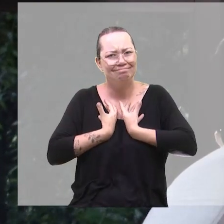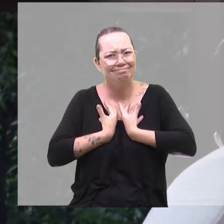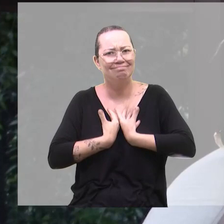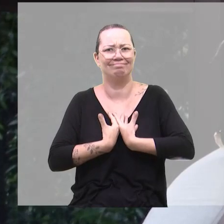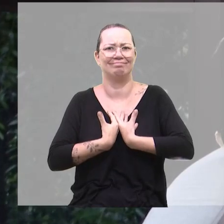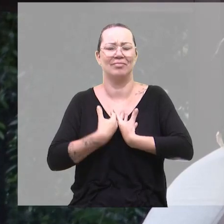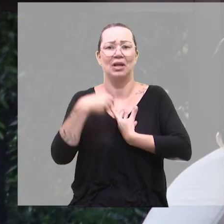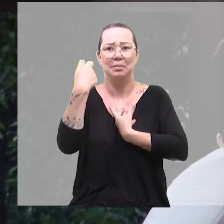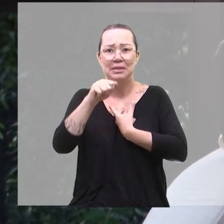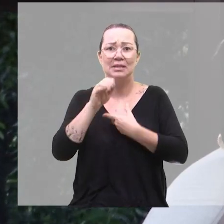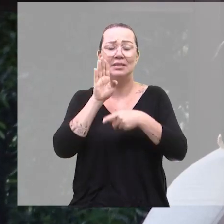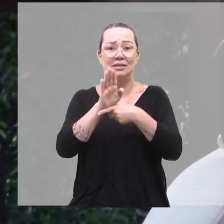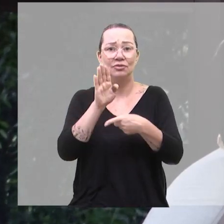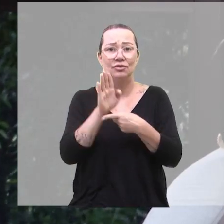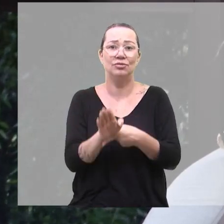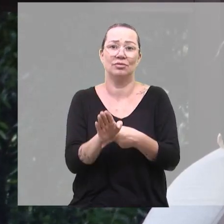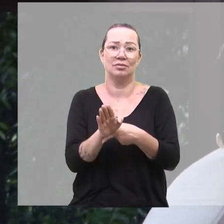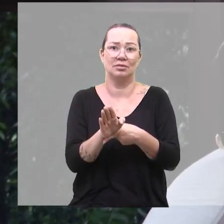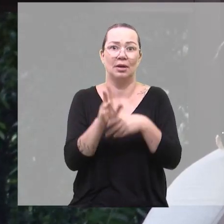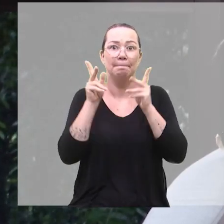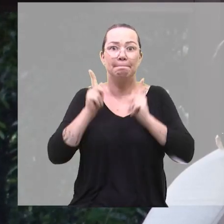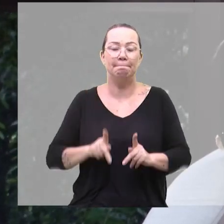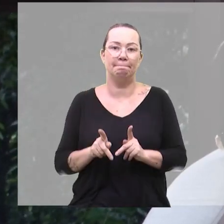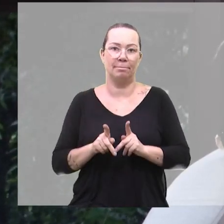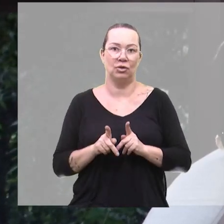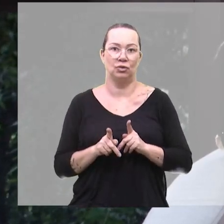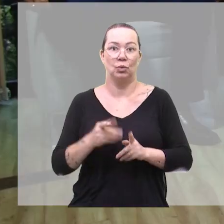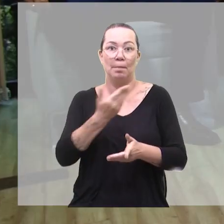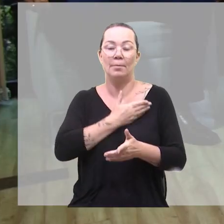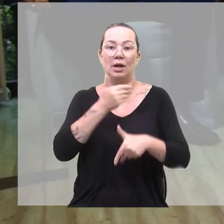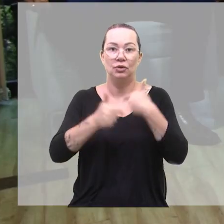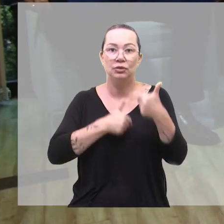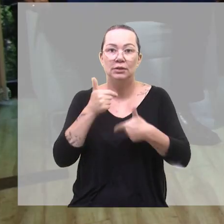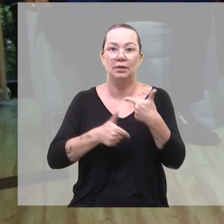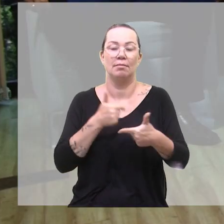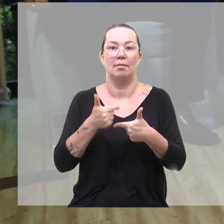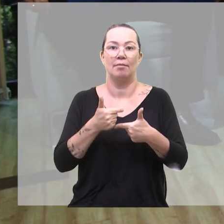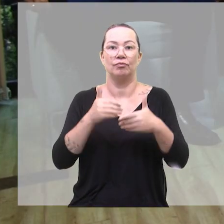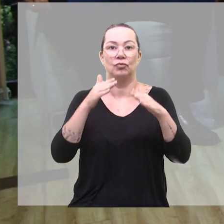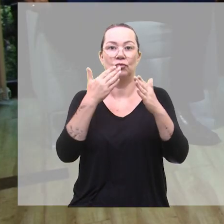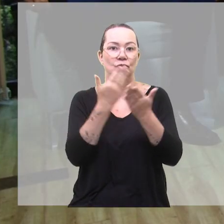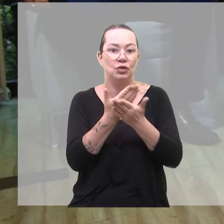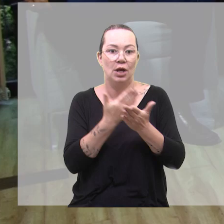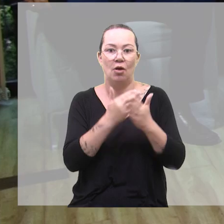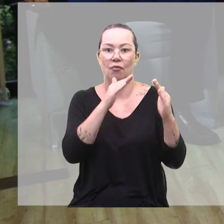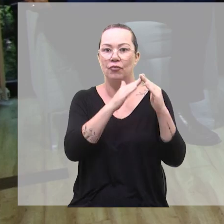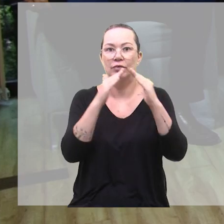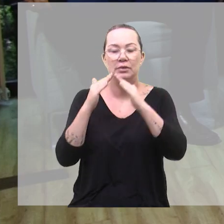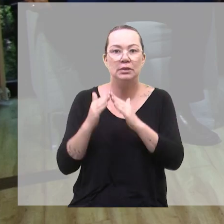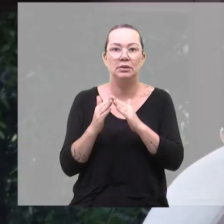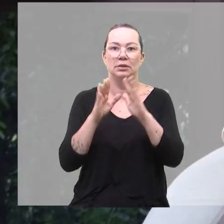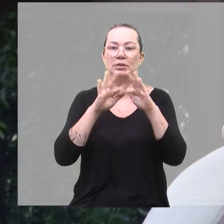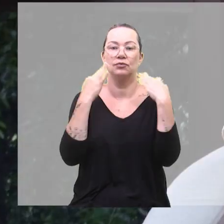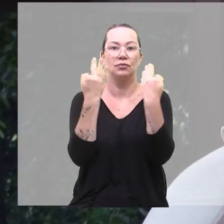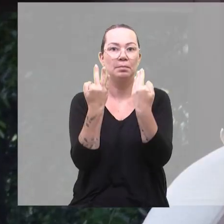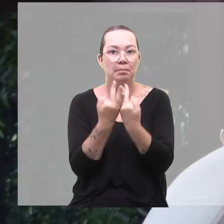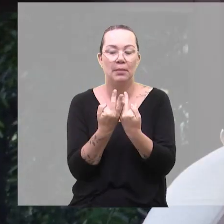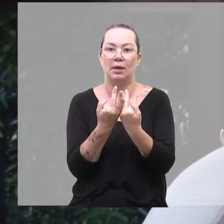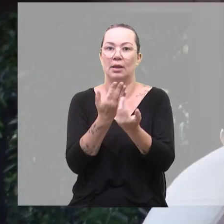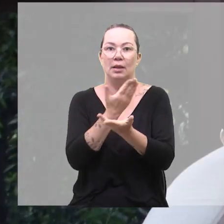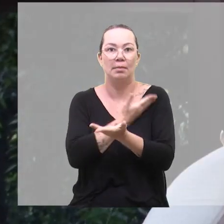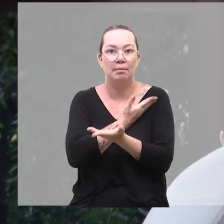peso, né? A gente precisa se ajudar enquanto seres humanos, enquanto colega de trabalho, colega de aula,